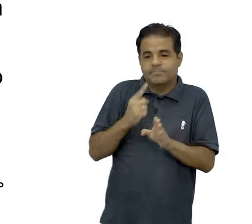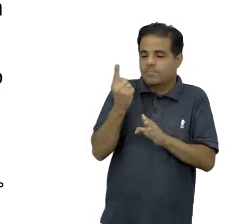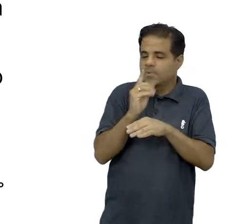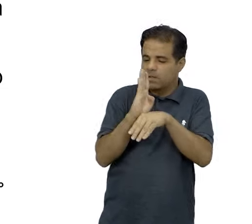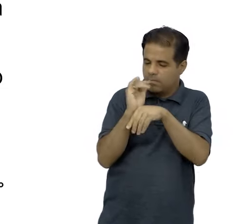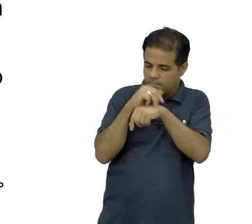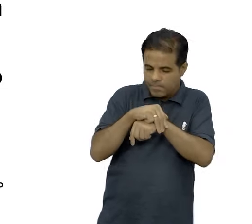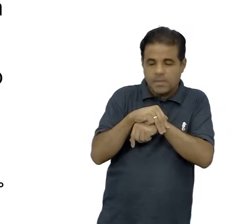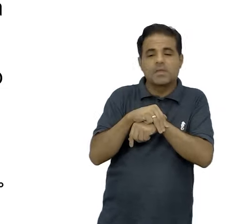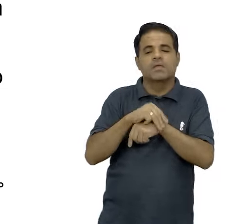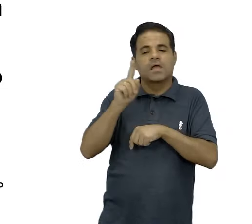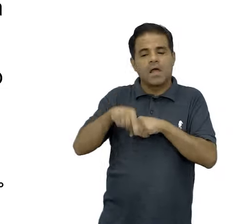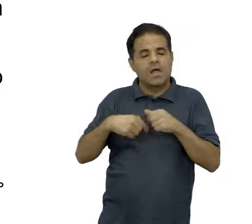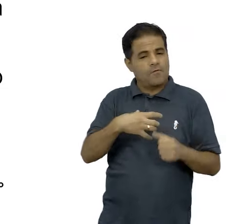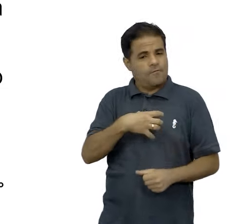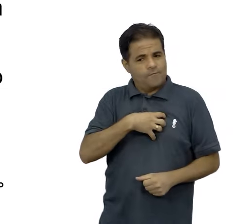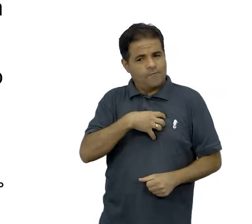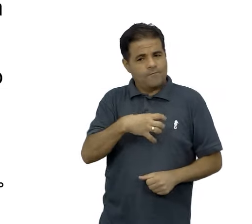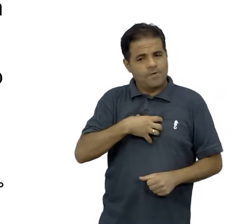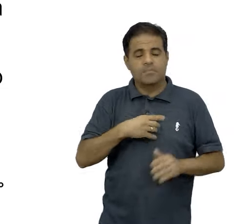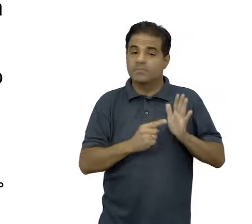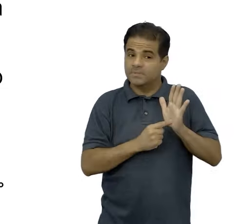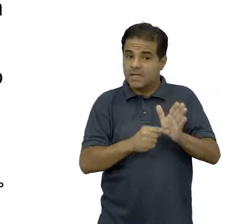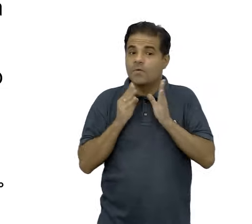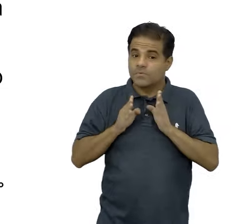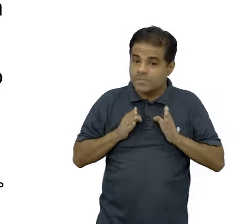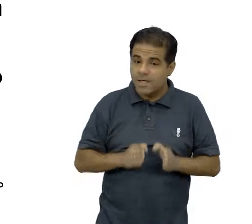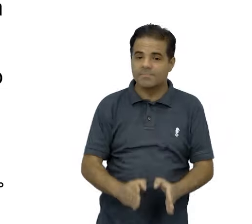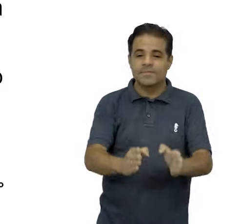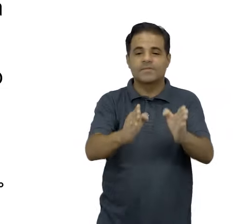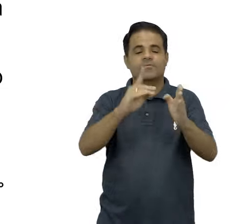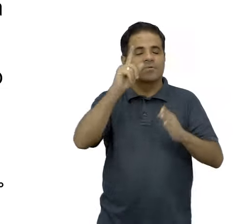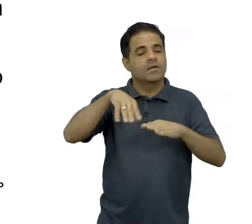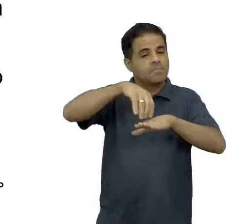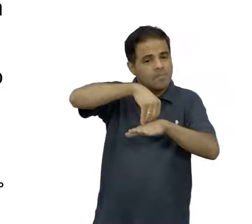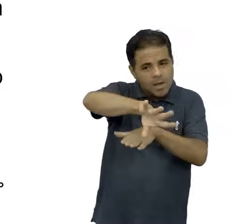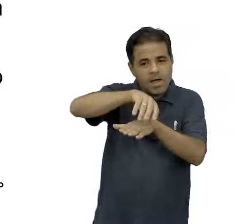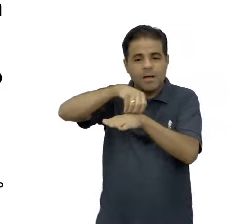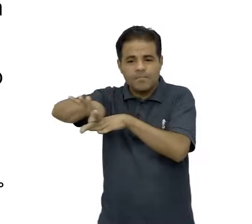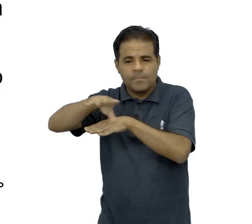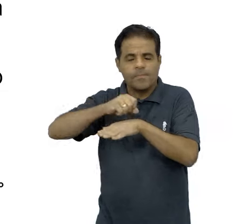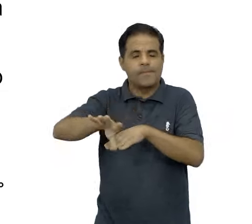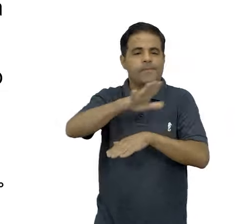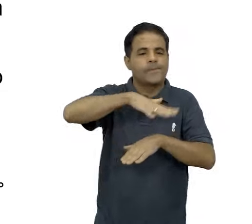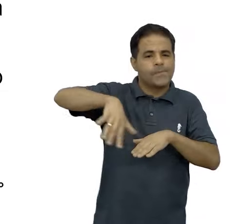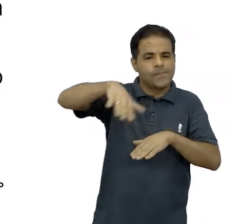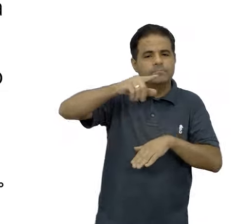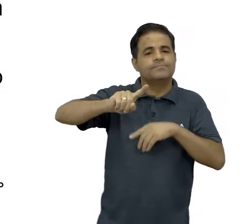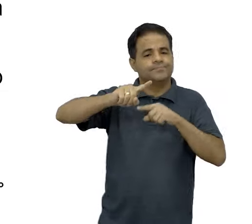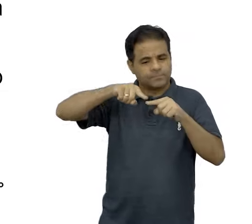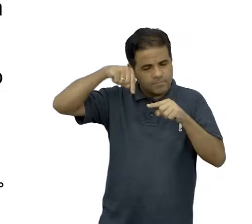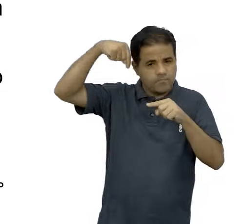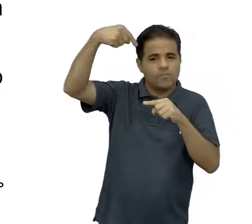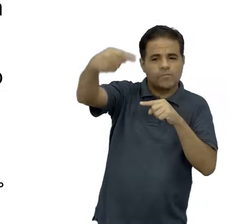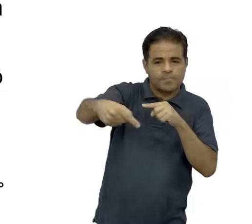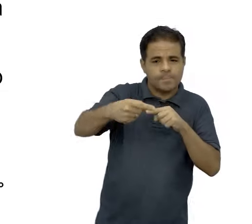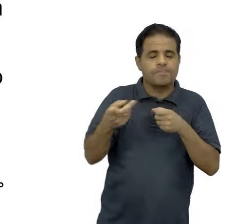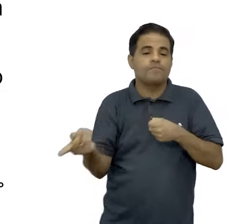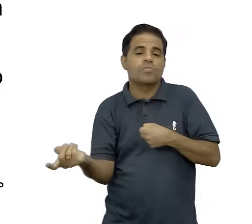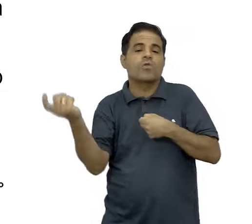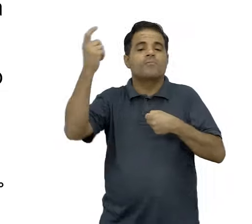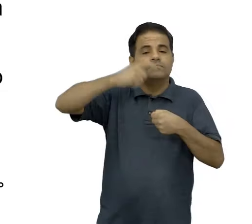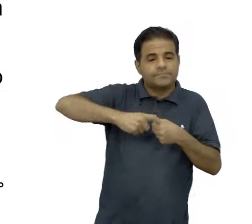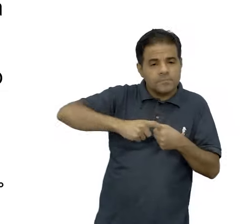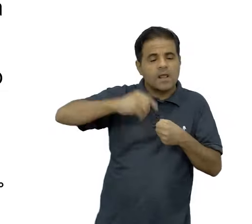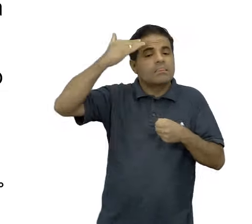nesse primeiro bimestre, como forma de indicar os caminhos, né, que serão traçados. Em seguida,